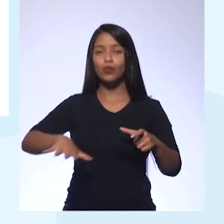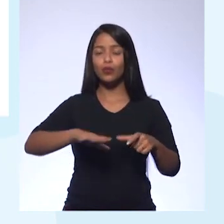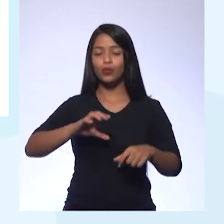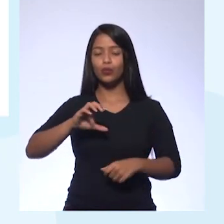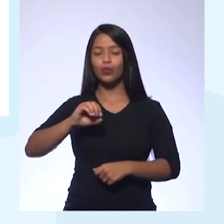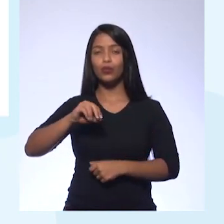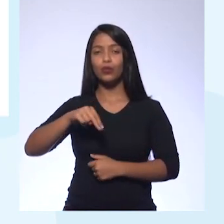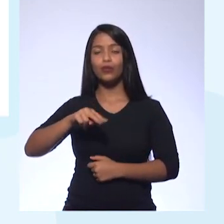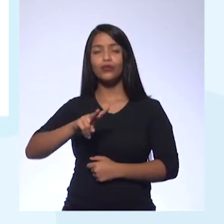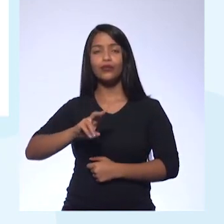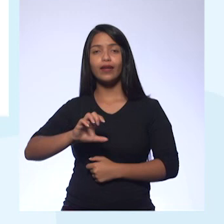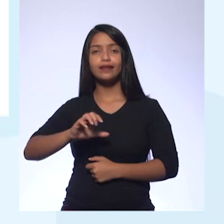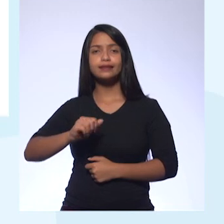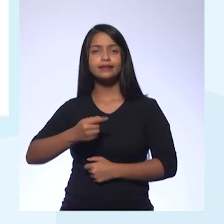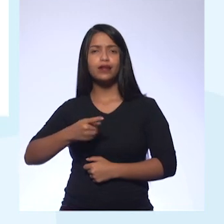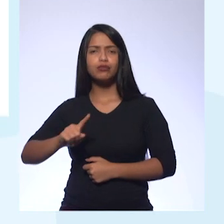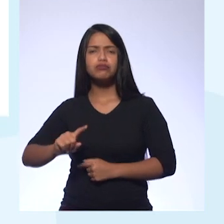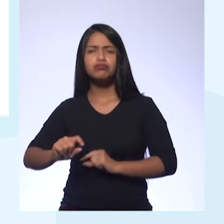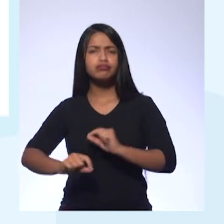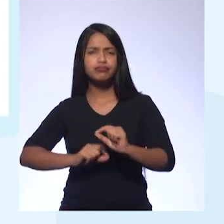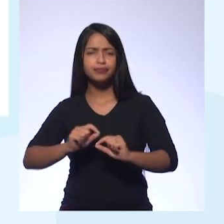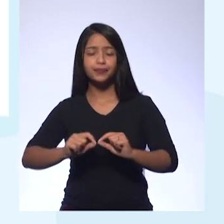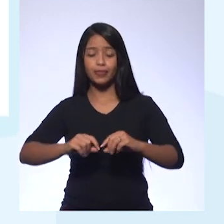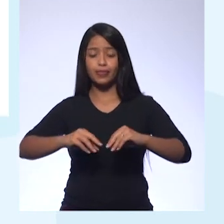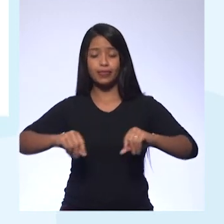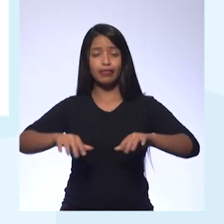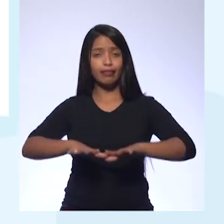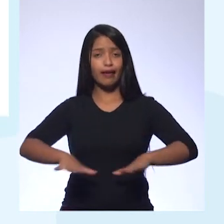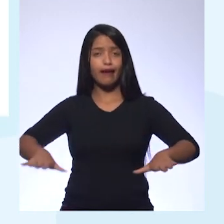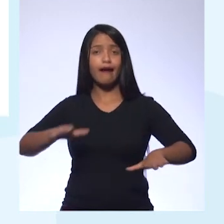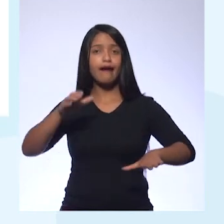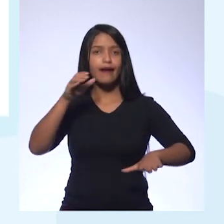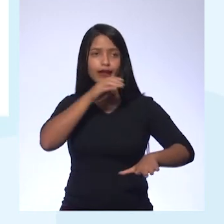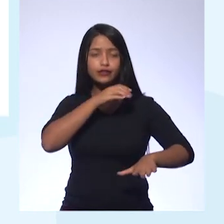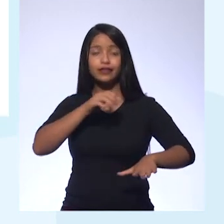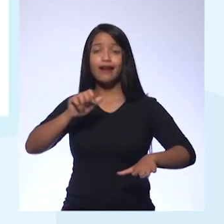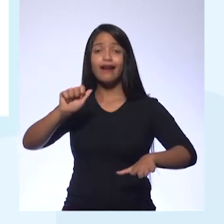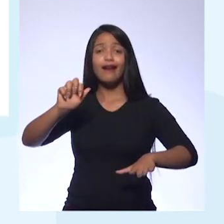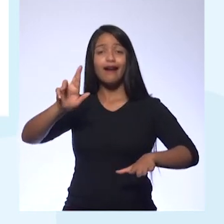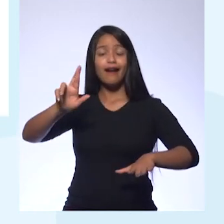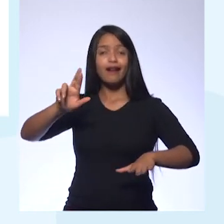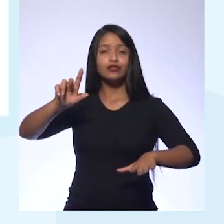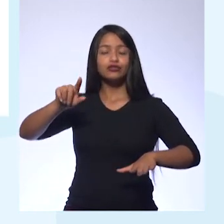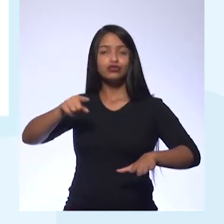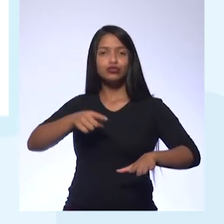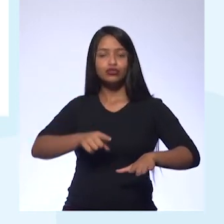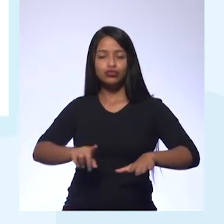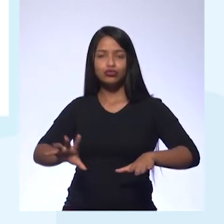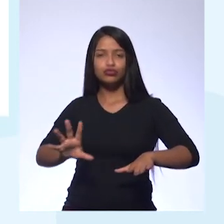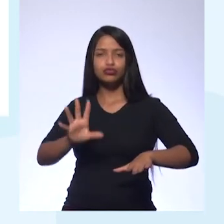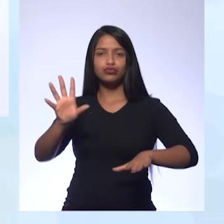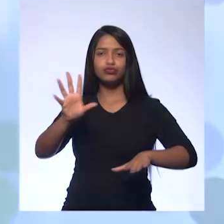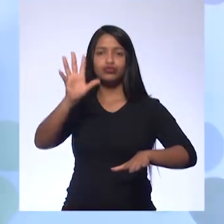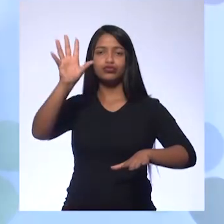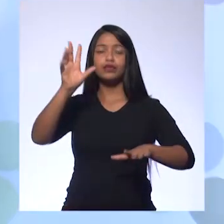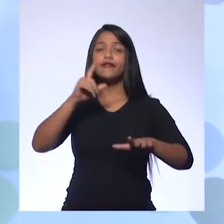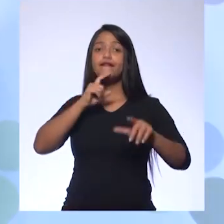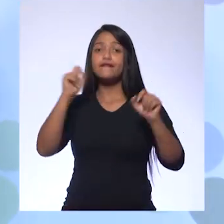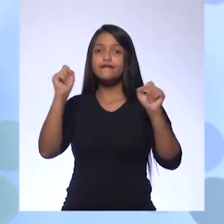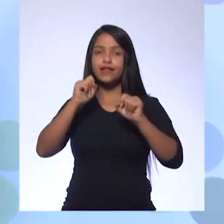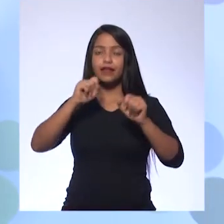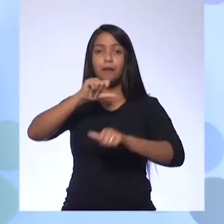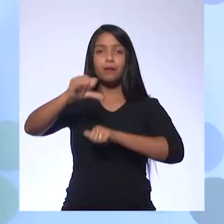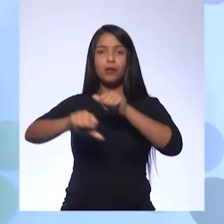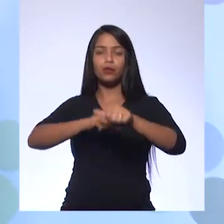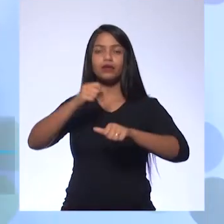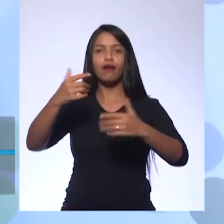solo quente, né? E o ar subindo, esfriando e descendo. Subindo, esfriando e descendo. Será que isso aí vai gerar vento? Será que isso